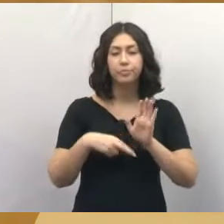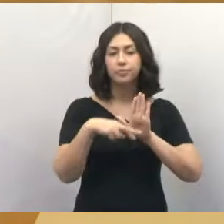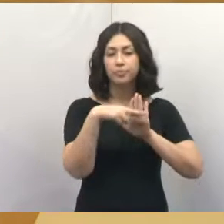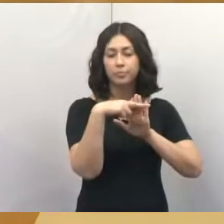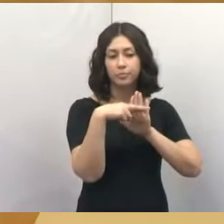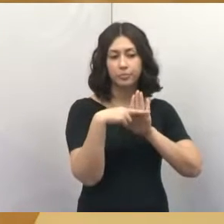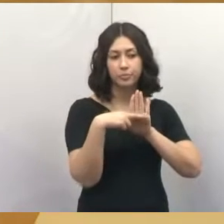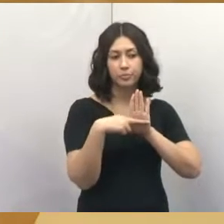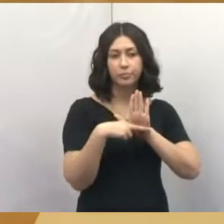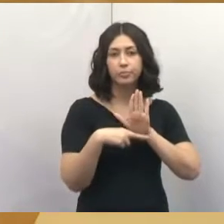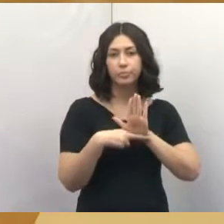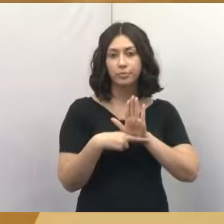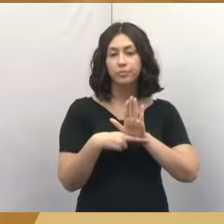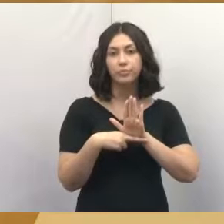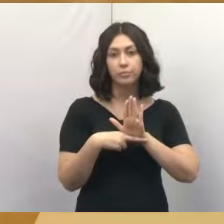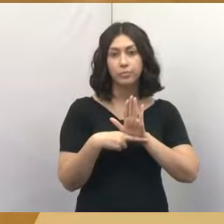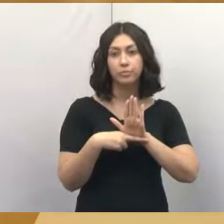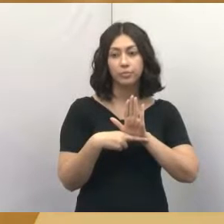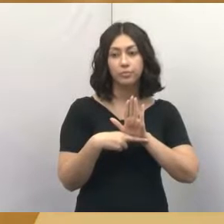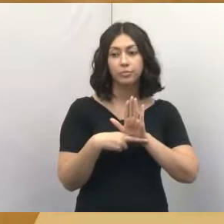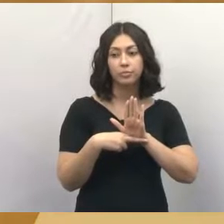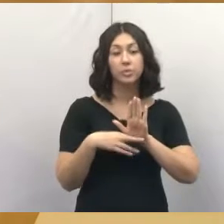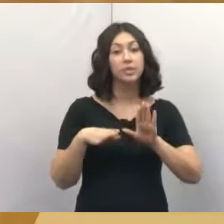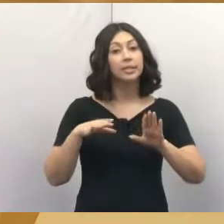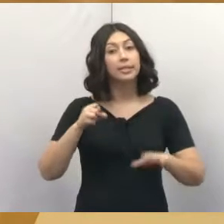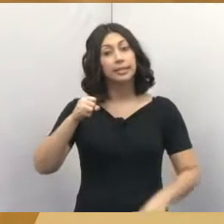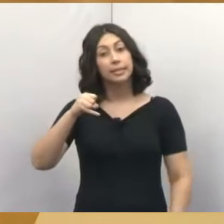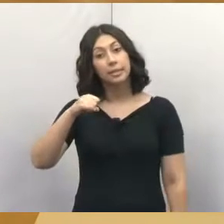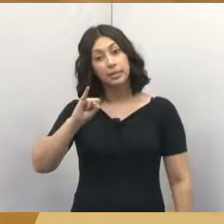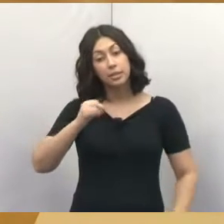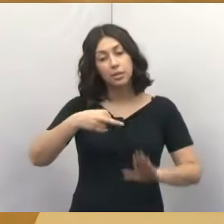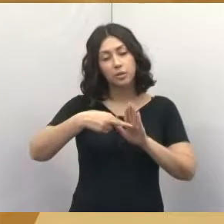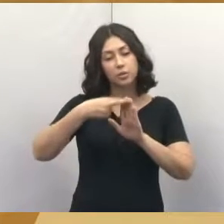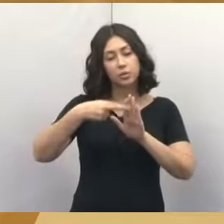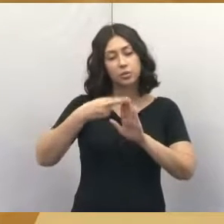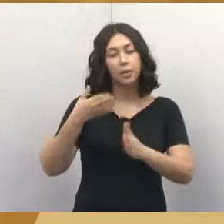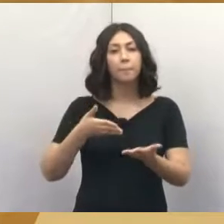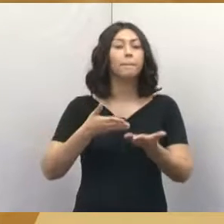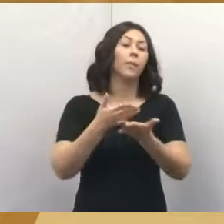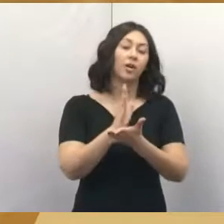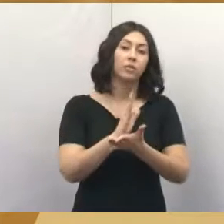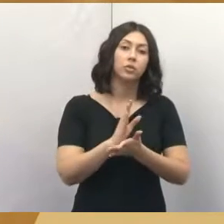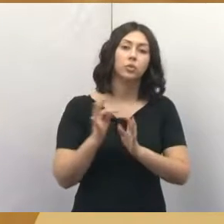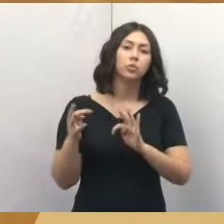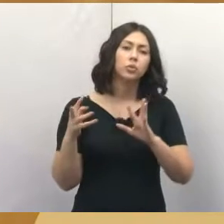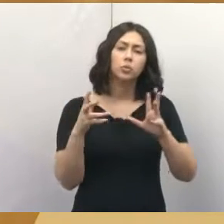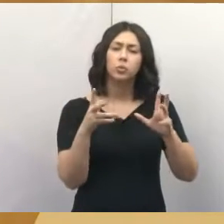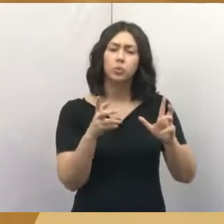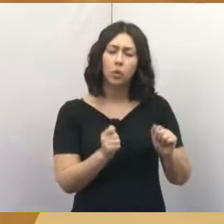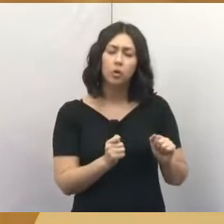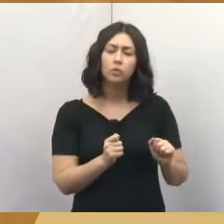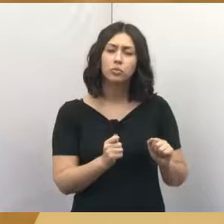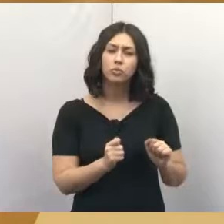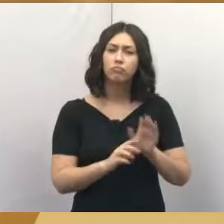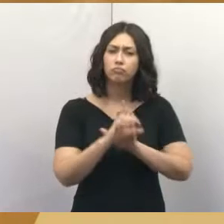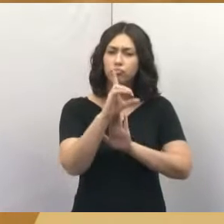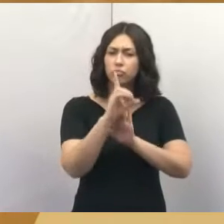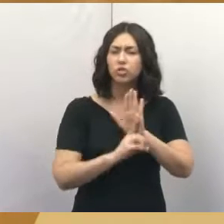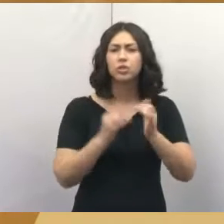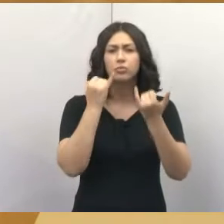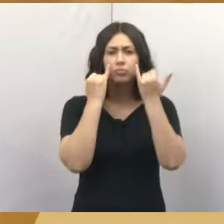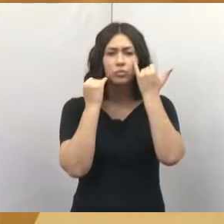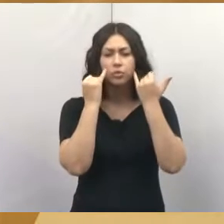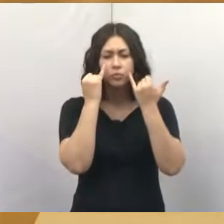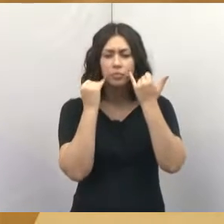diretivas a partir de sua aprovação. É direito de todos os parlamentares ter o máximo de informação